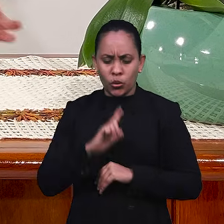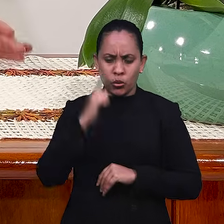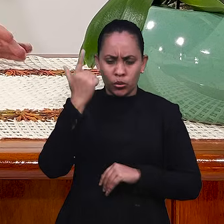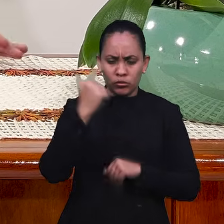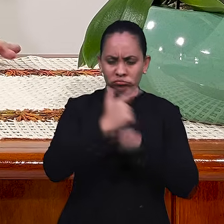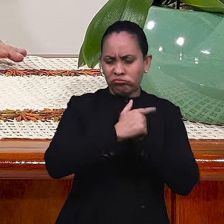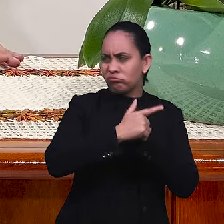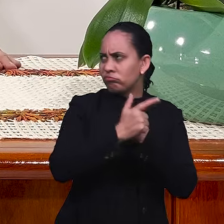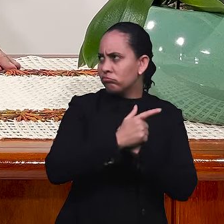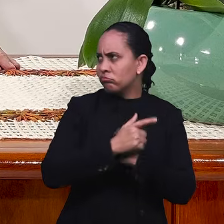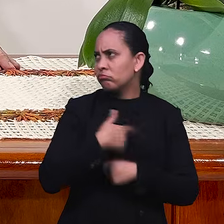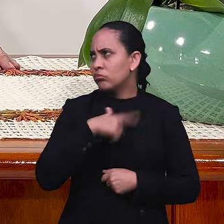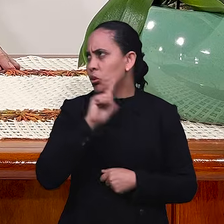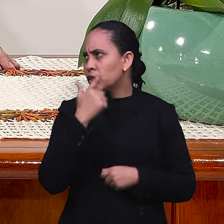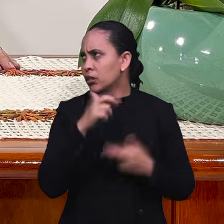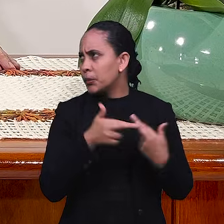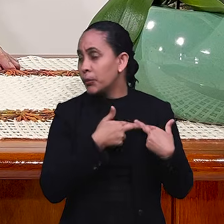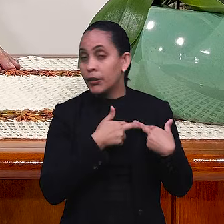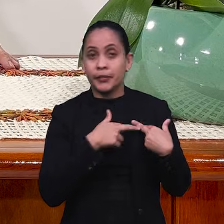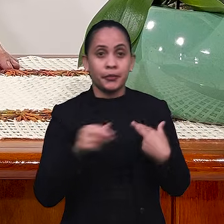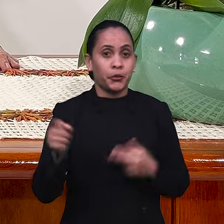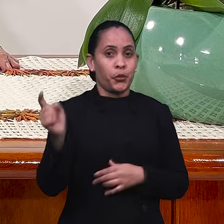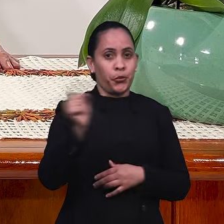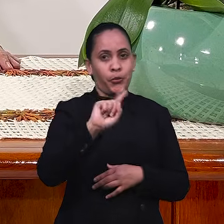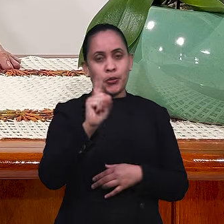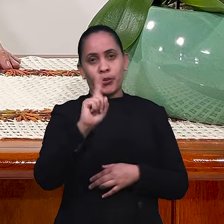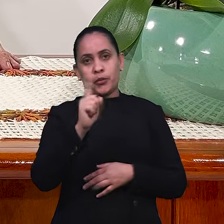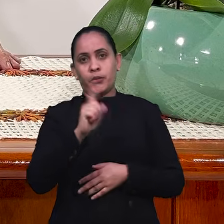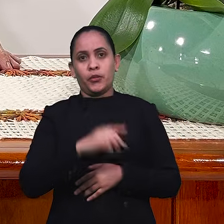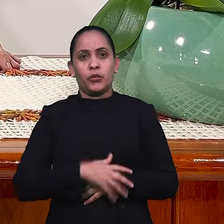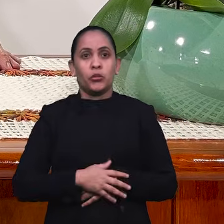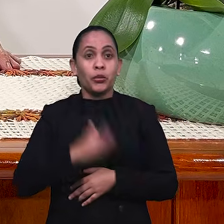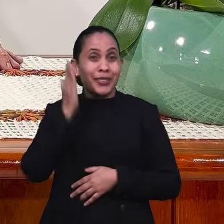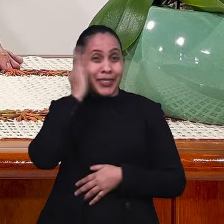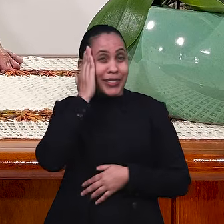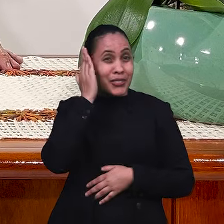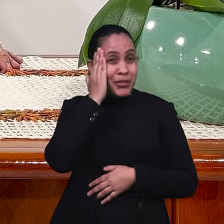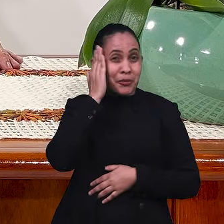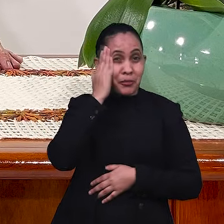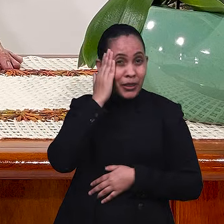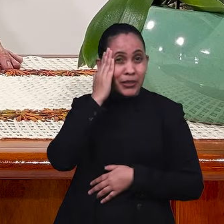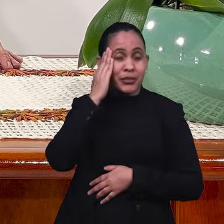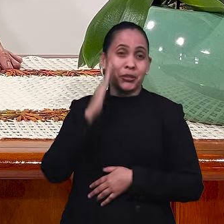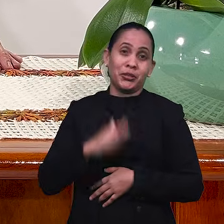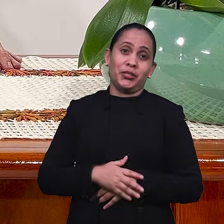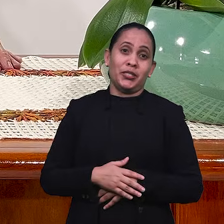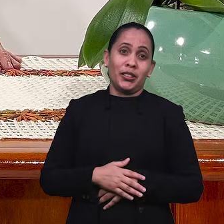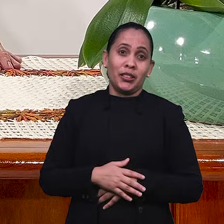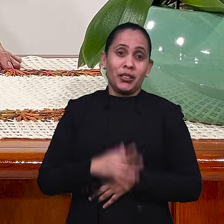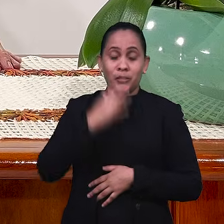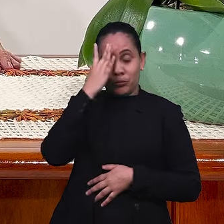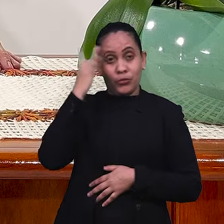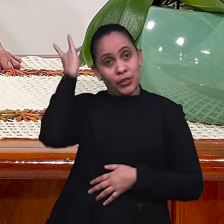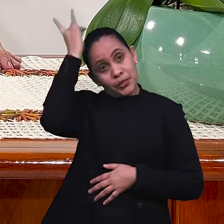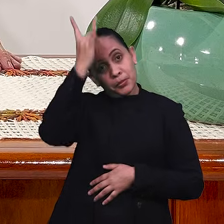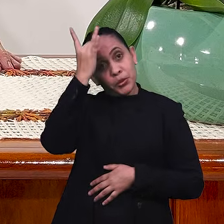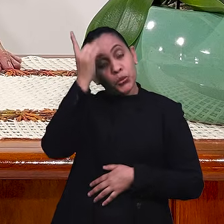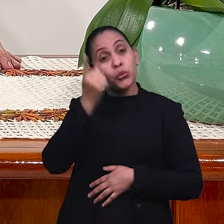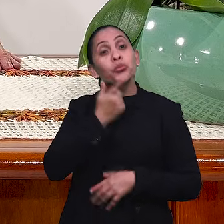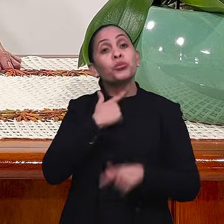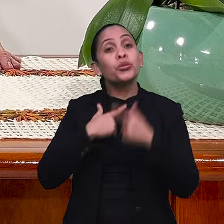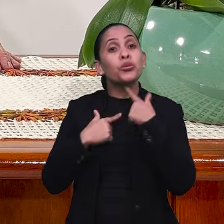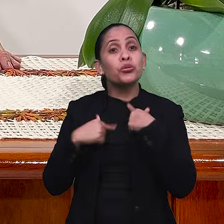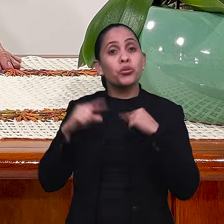posição. Isso não faz parte de uma mentalidade de obra. O que nós desejamos é